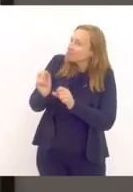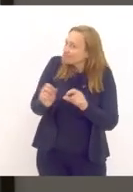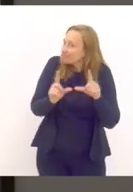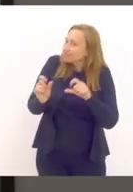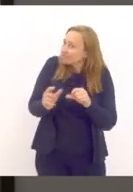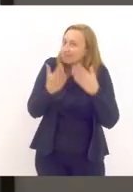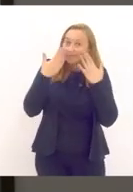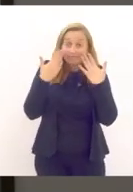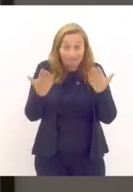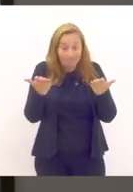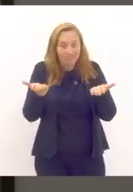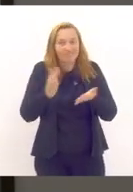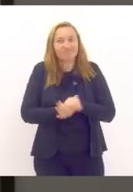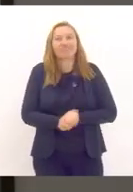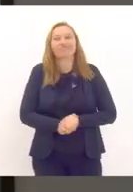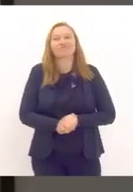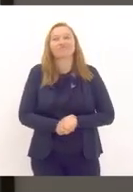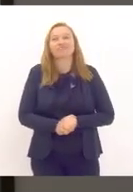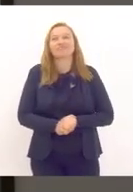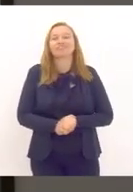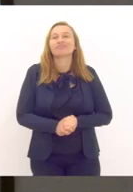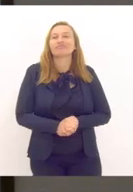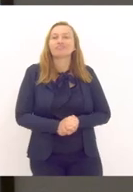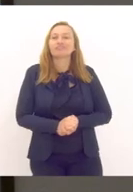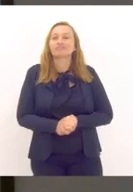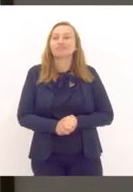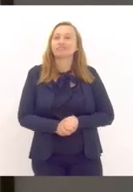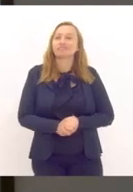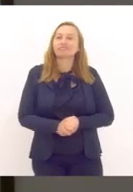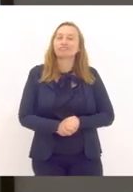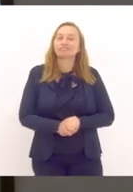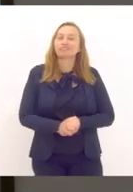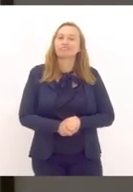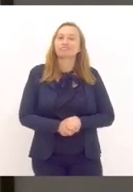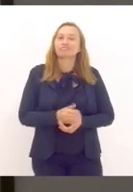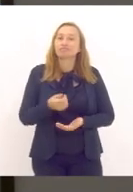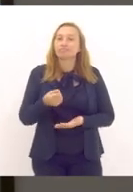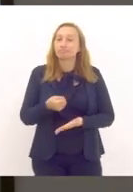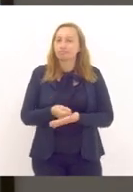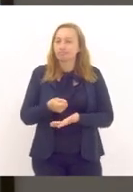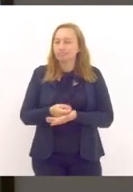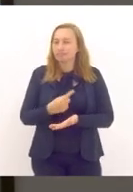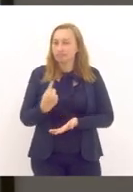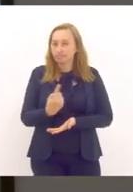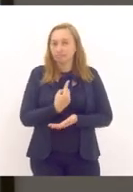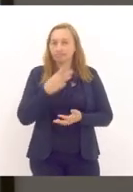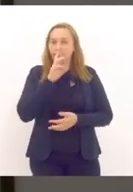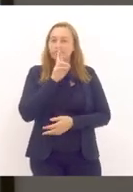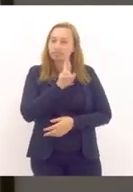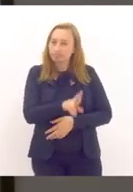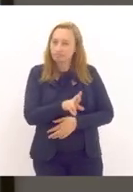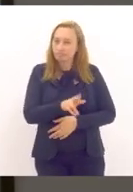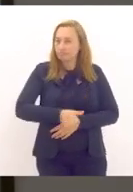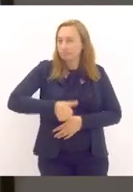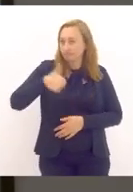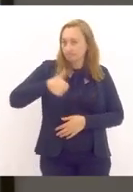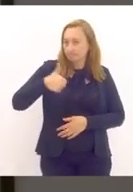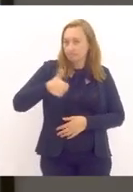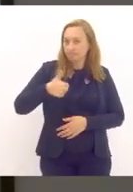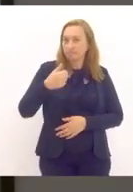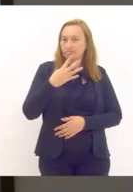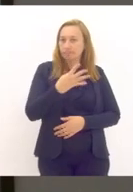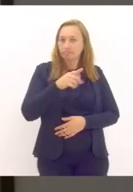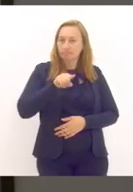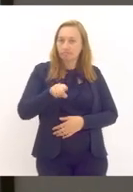apresentar. O que nós temos que apresentar aqui são as nossas obrigações. É o resultado primário, que nós alcançamos de 4,6